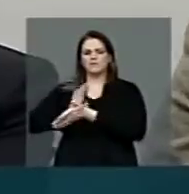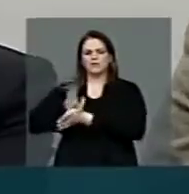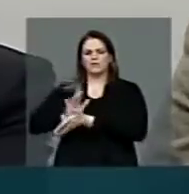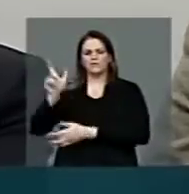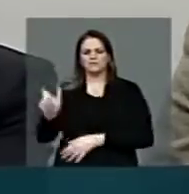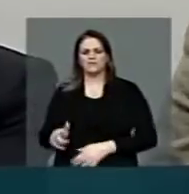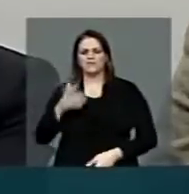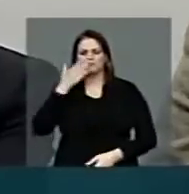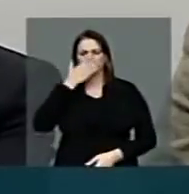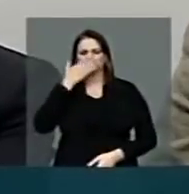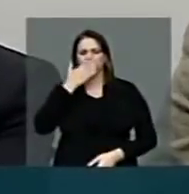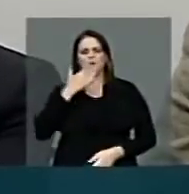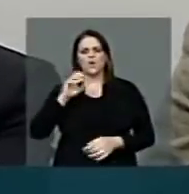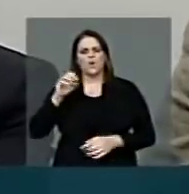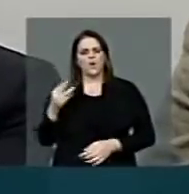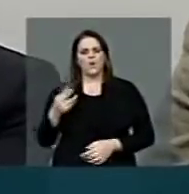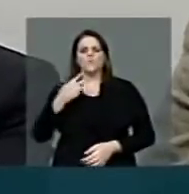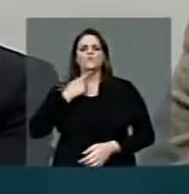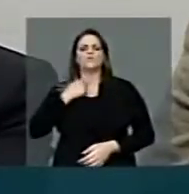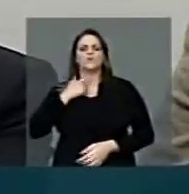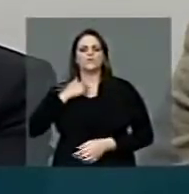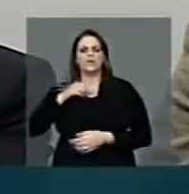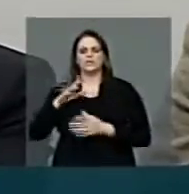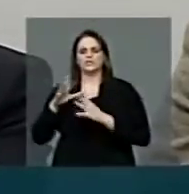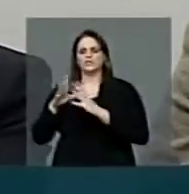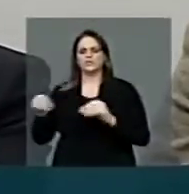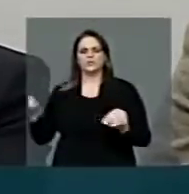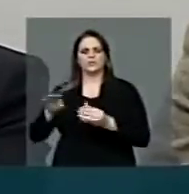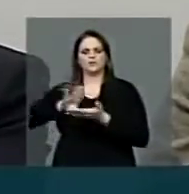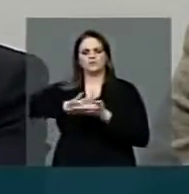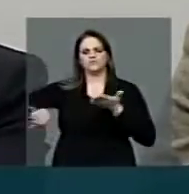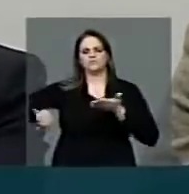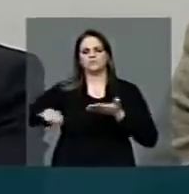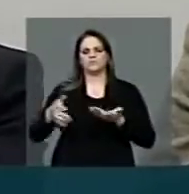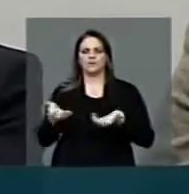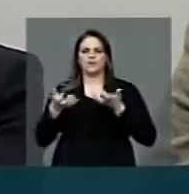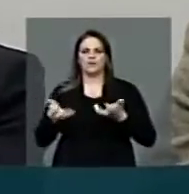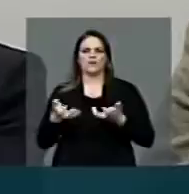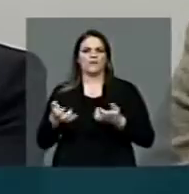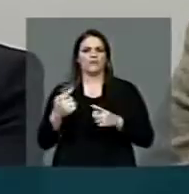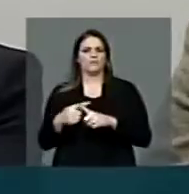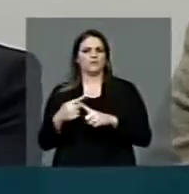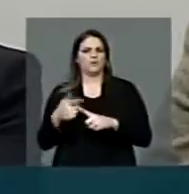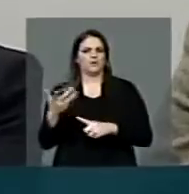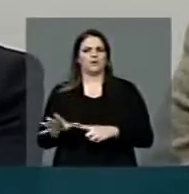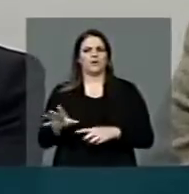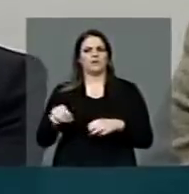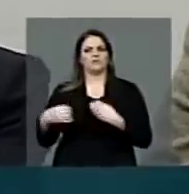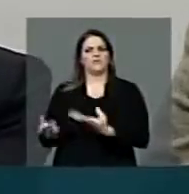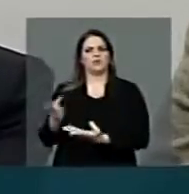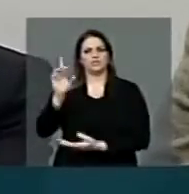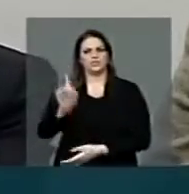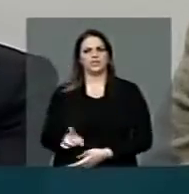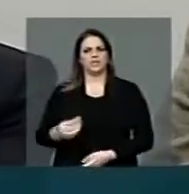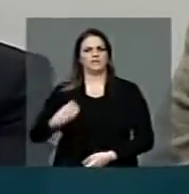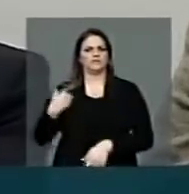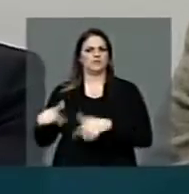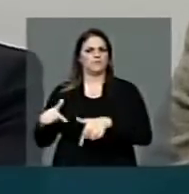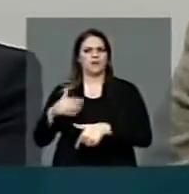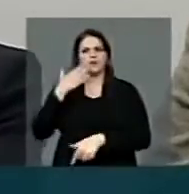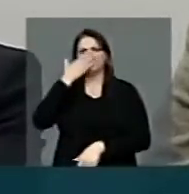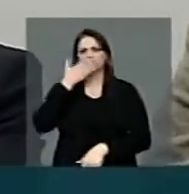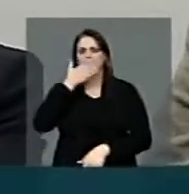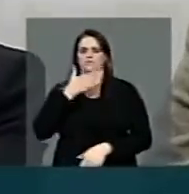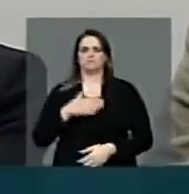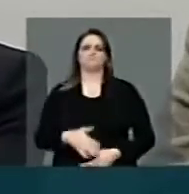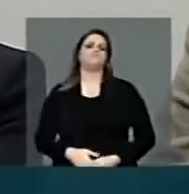numa posição abolicionista em relação à prostituição. Quer dizer, quer abolir a prostituição e não garantir direitos às mulheres prostitutas. Além disso,